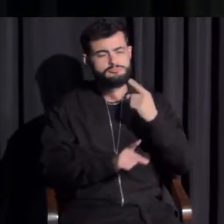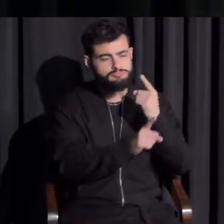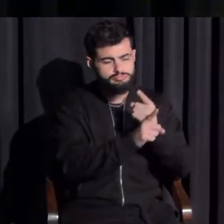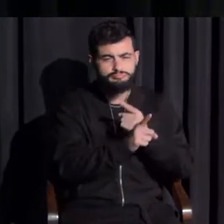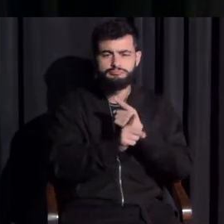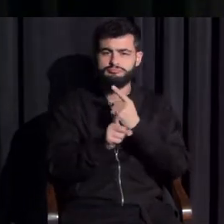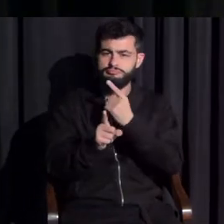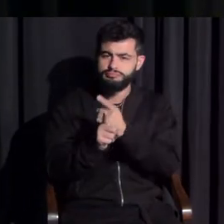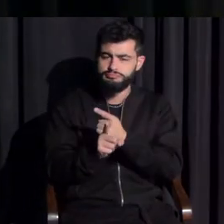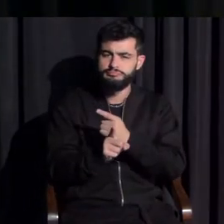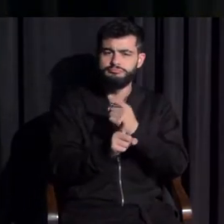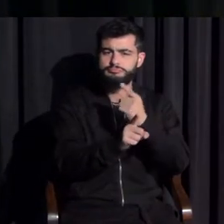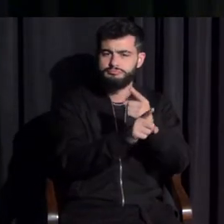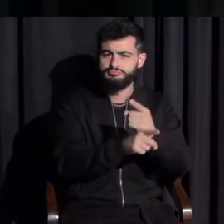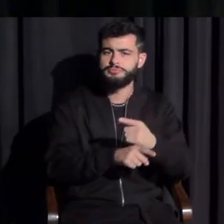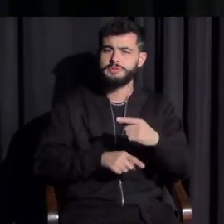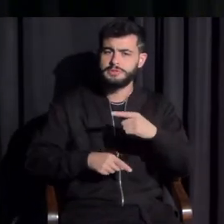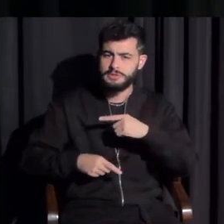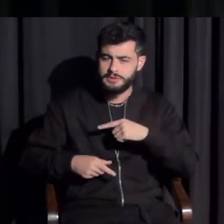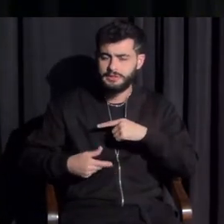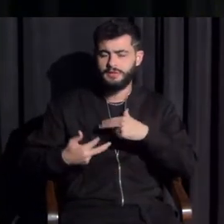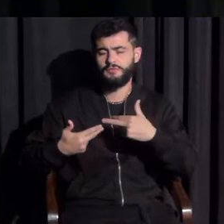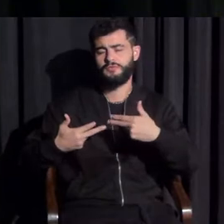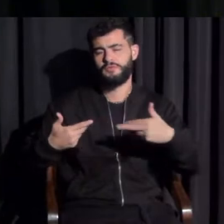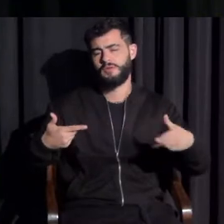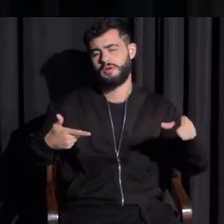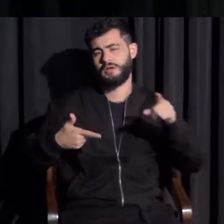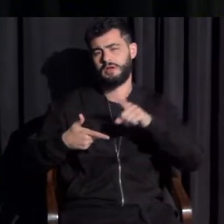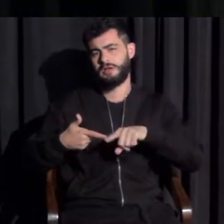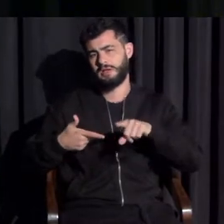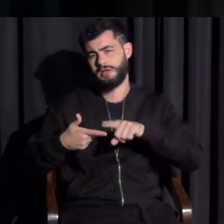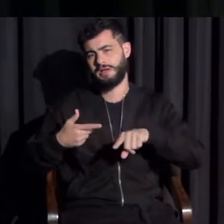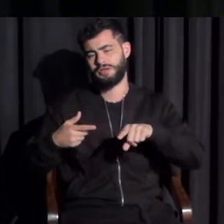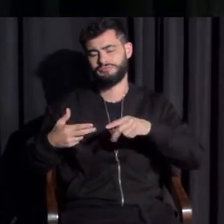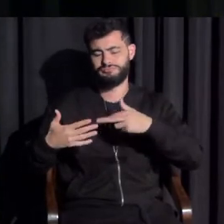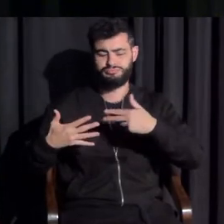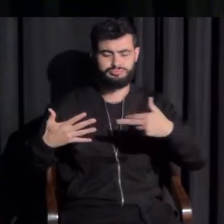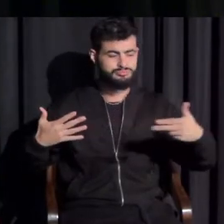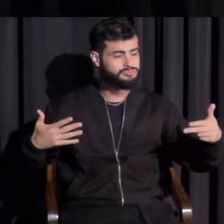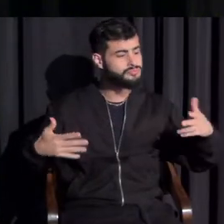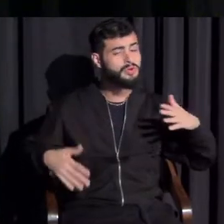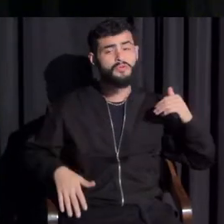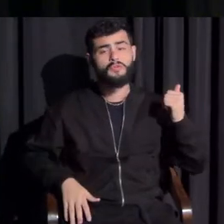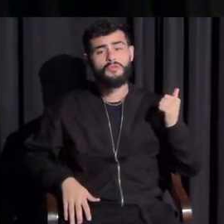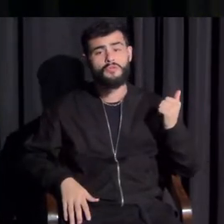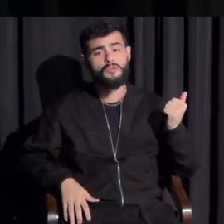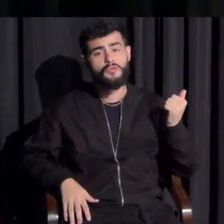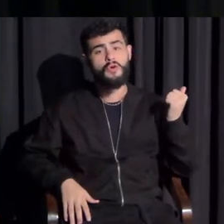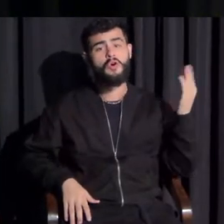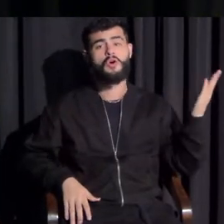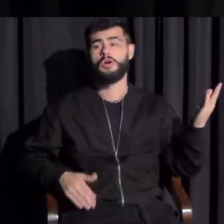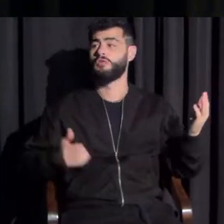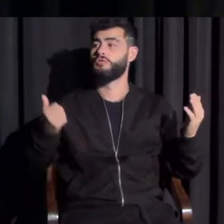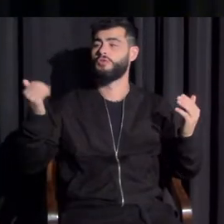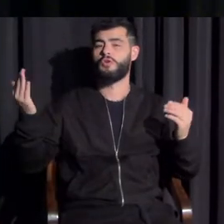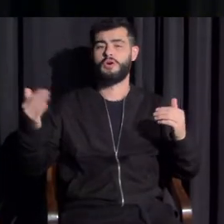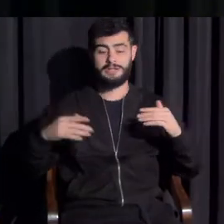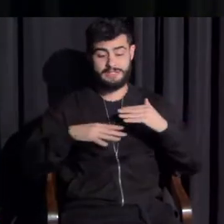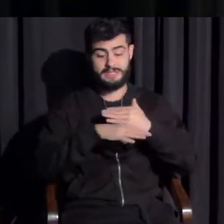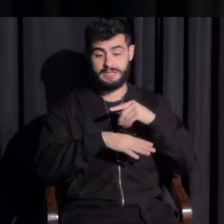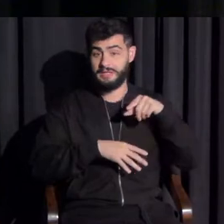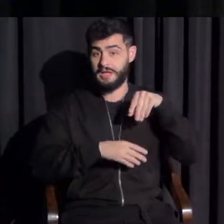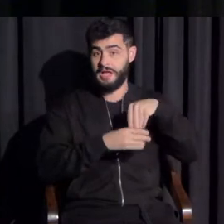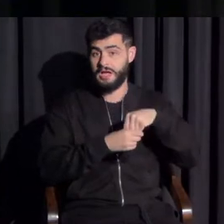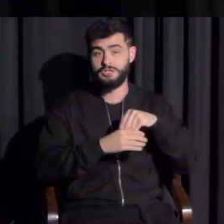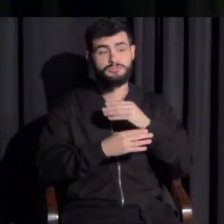com as suas gigantescas terras improdutivas, e sem trabalho na cidade, onde reinam as máquinas. O sistema